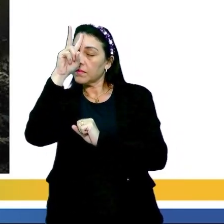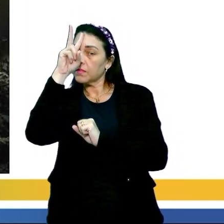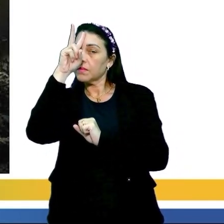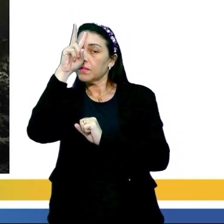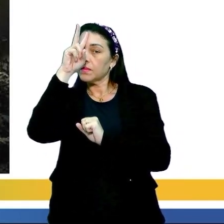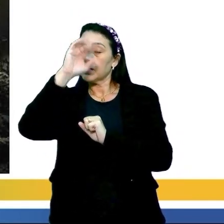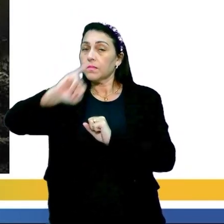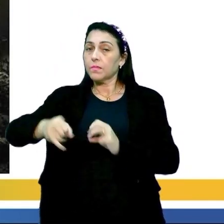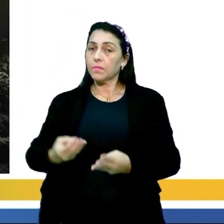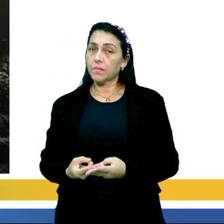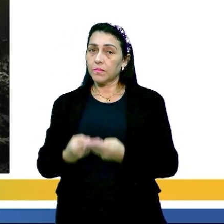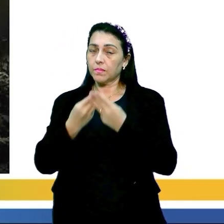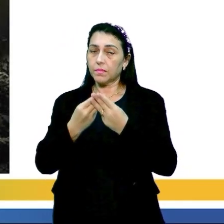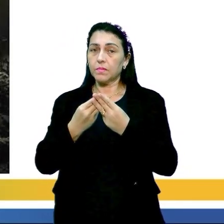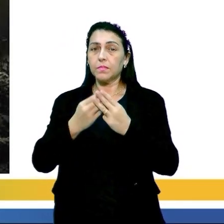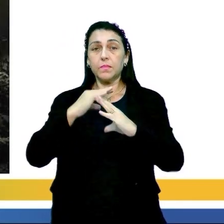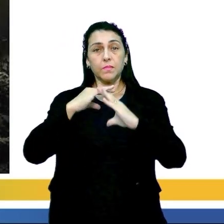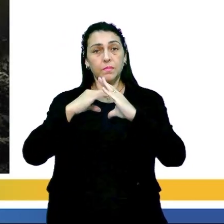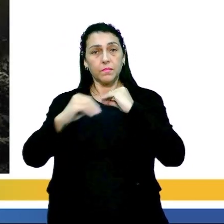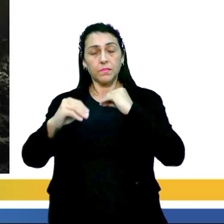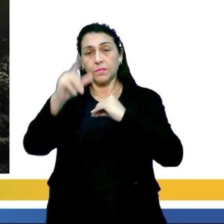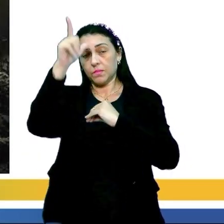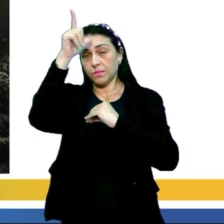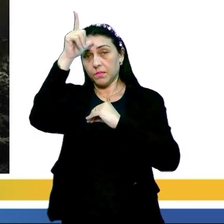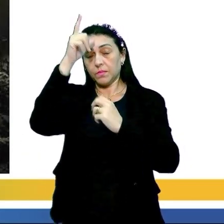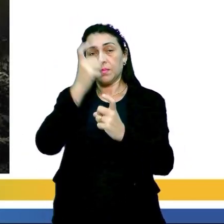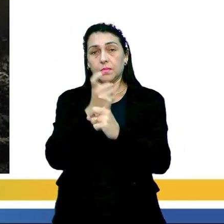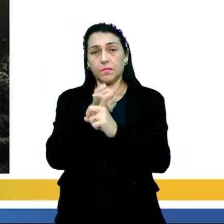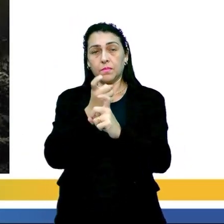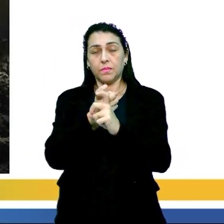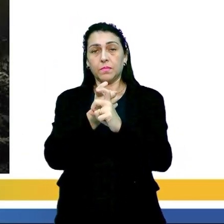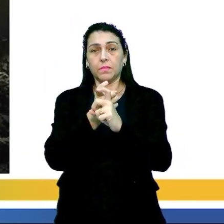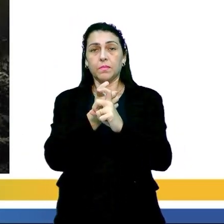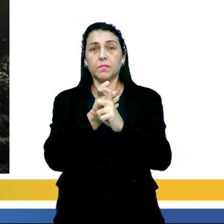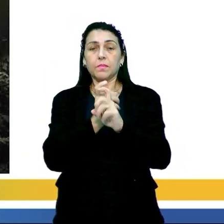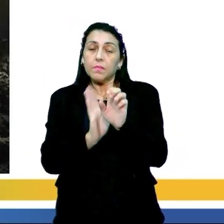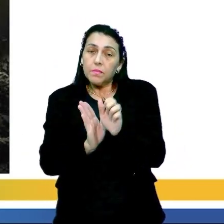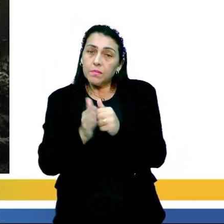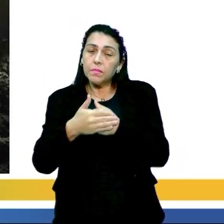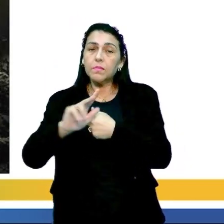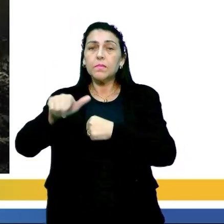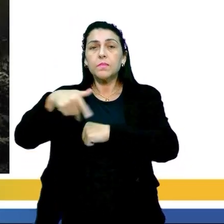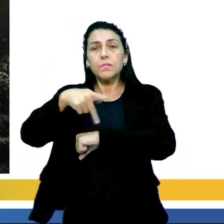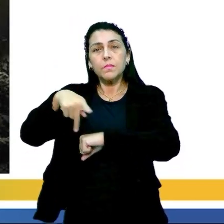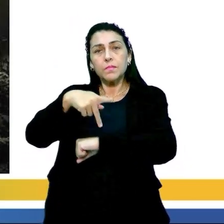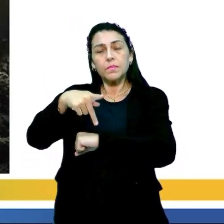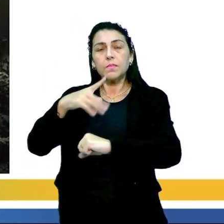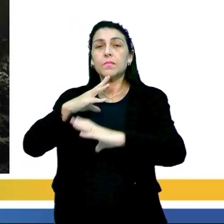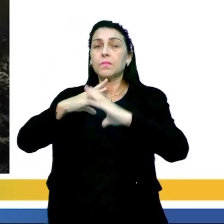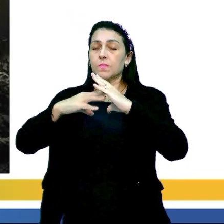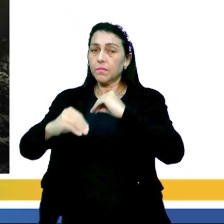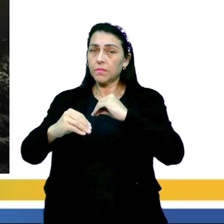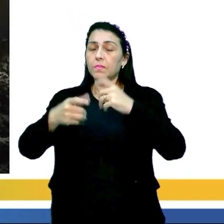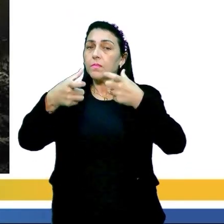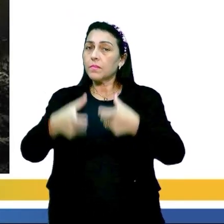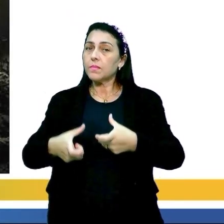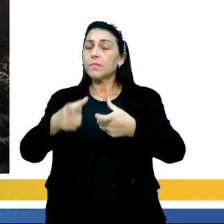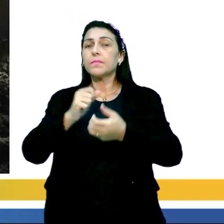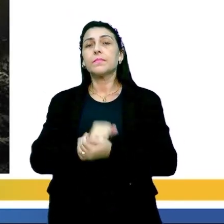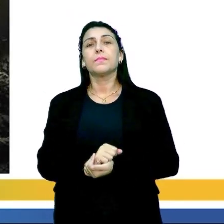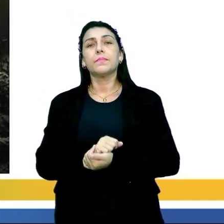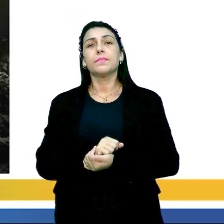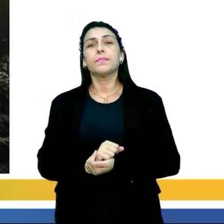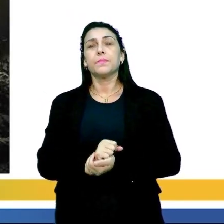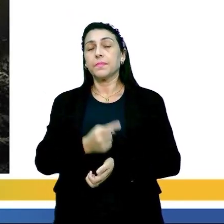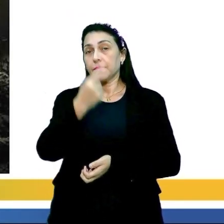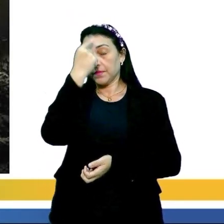eles fugiam da Alemanha nazista para se refugiar em outros países, né? Fugindo do Holocausto.